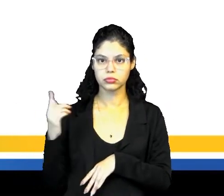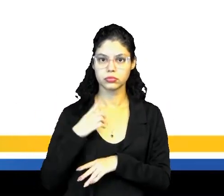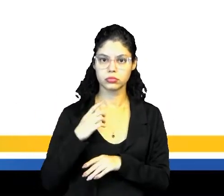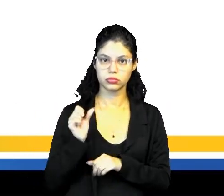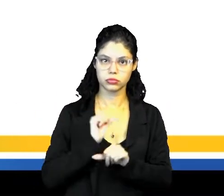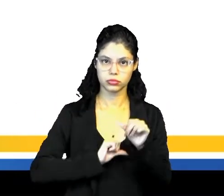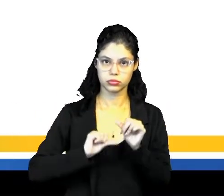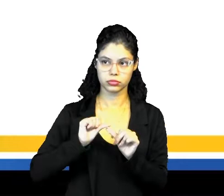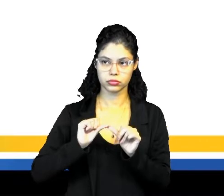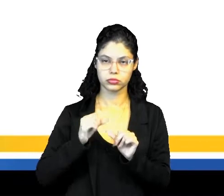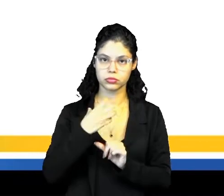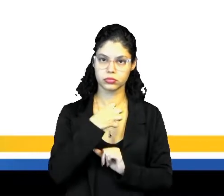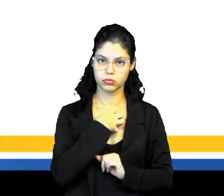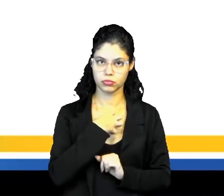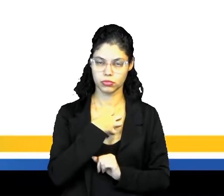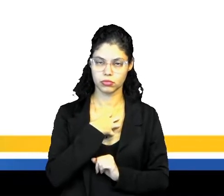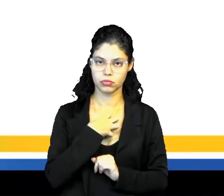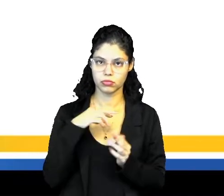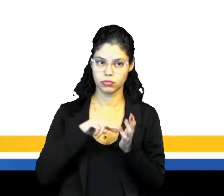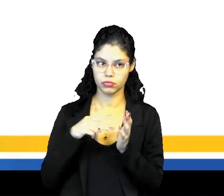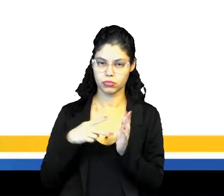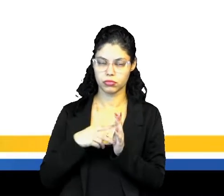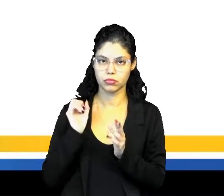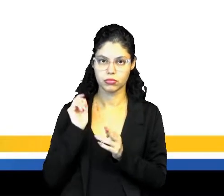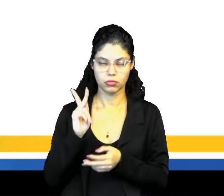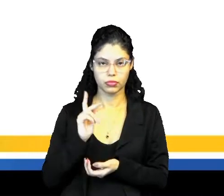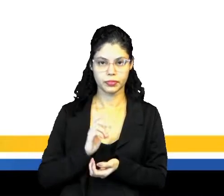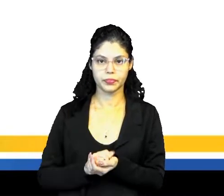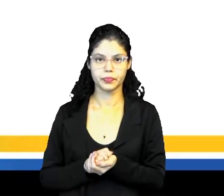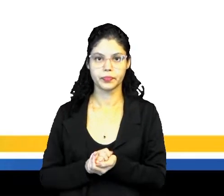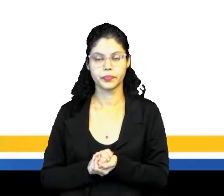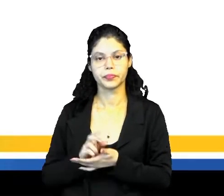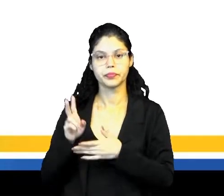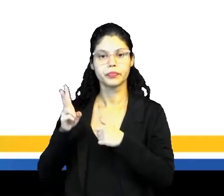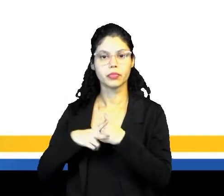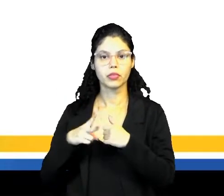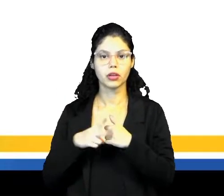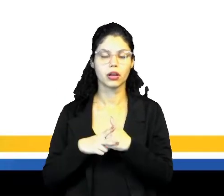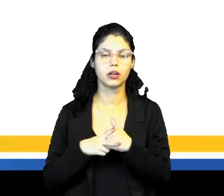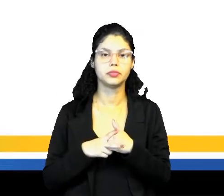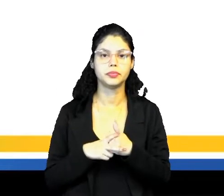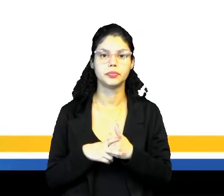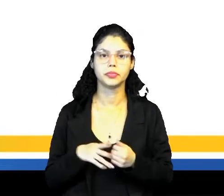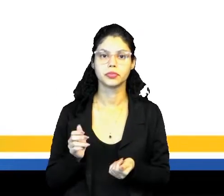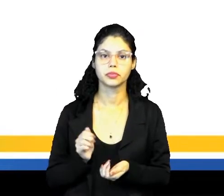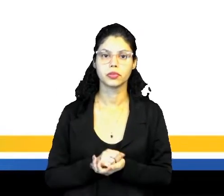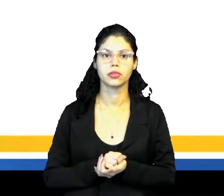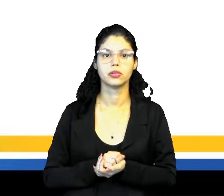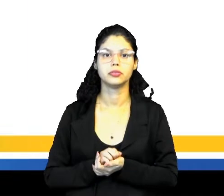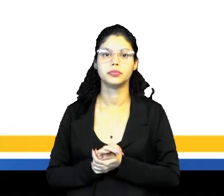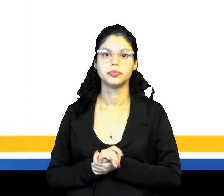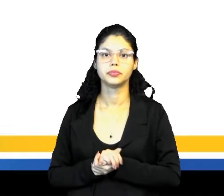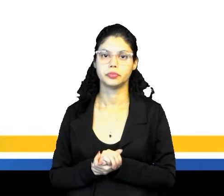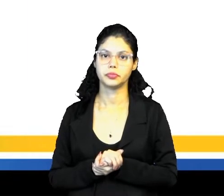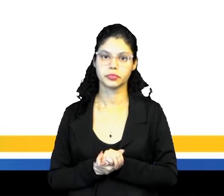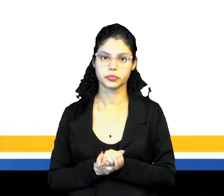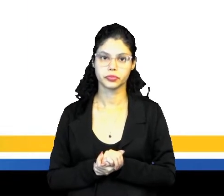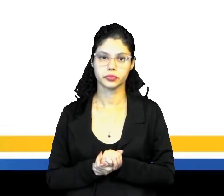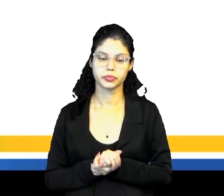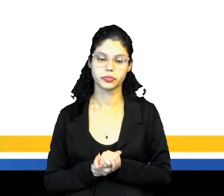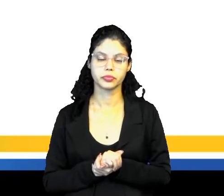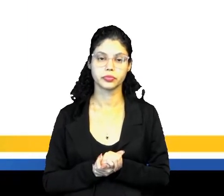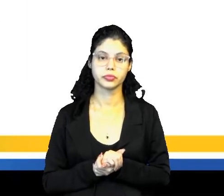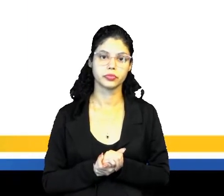mudam completamente o significado, ok? É o caso aí dos verbos frasais, né? Os phrasal verbs.